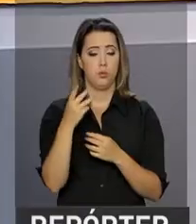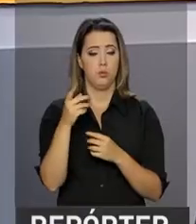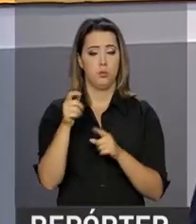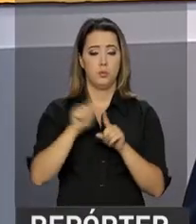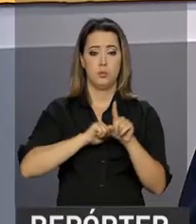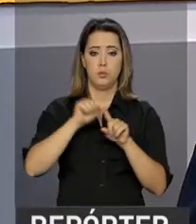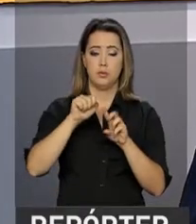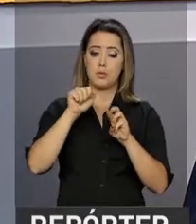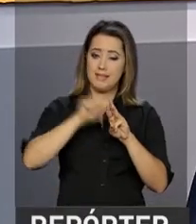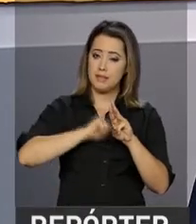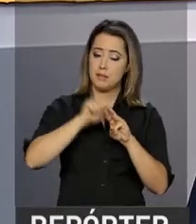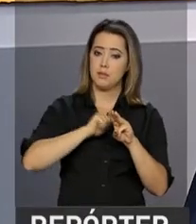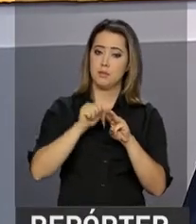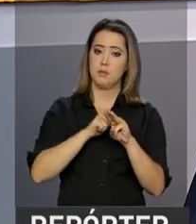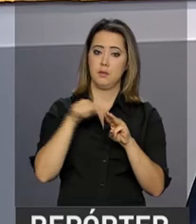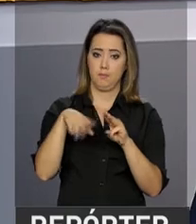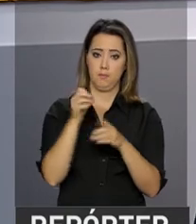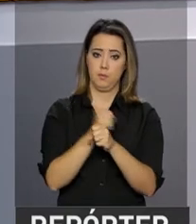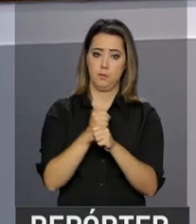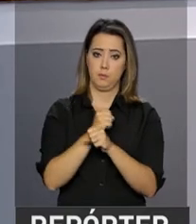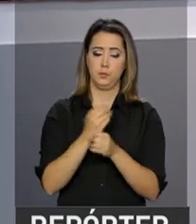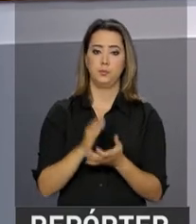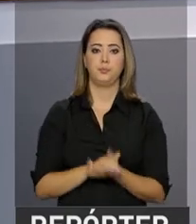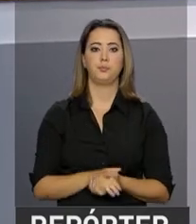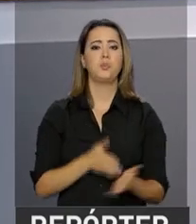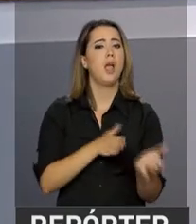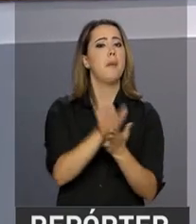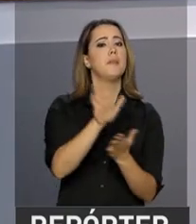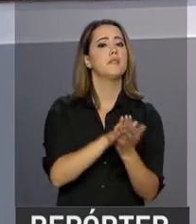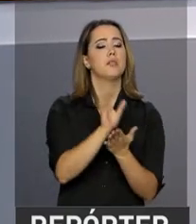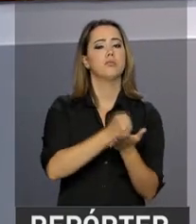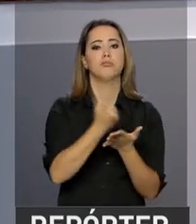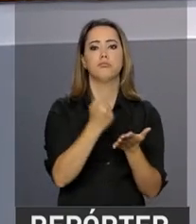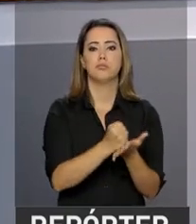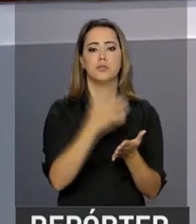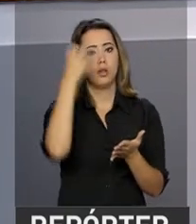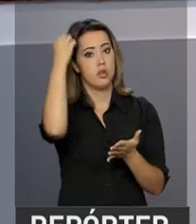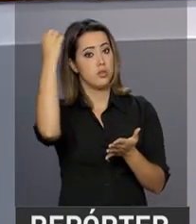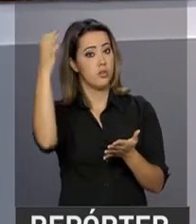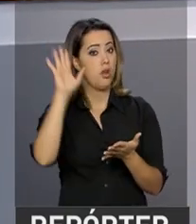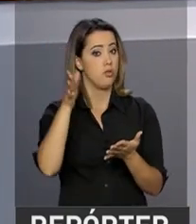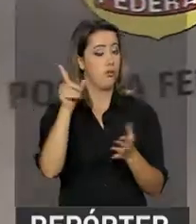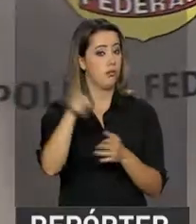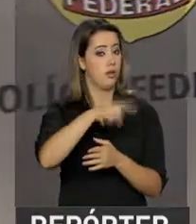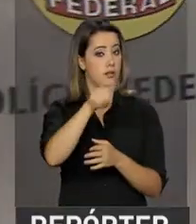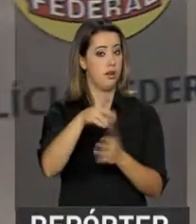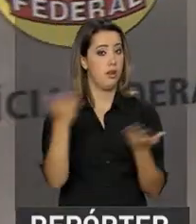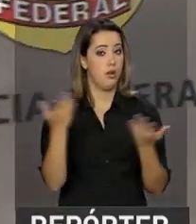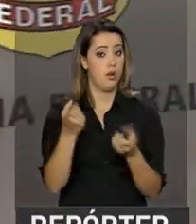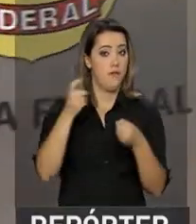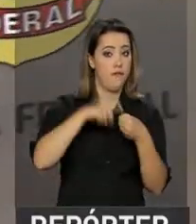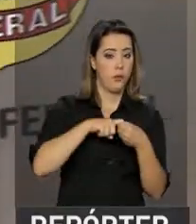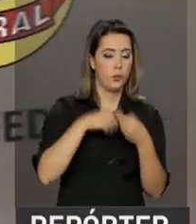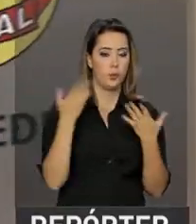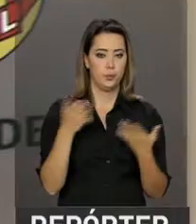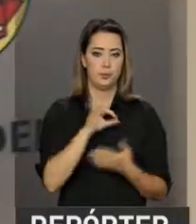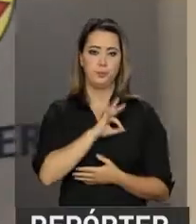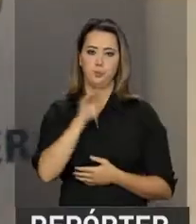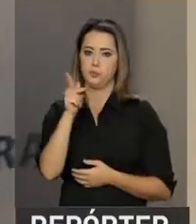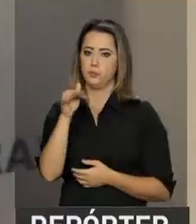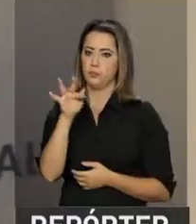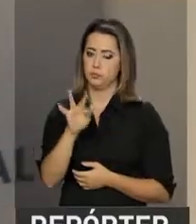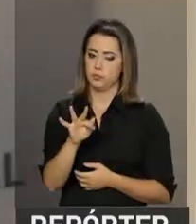a emissão de passaportes suspensa desde o último dia 27 já foi retomada pela polícia federal o